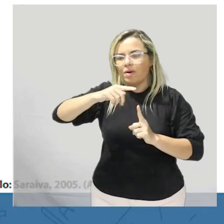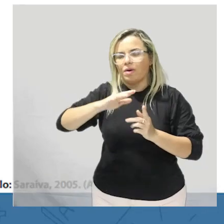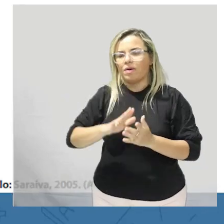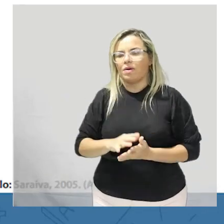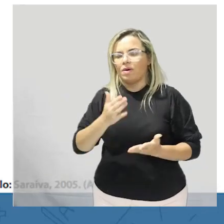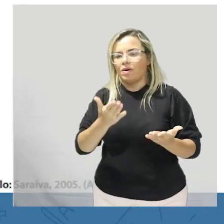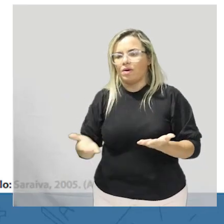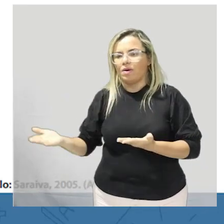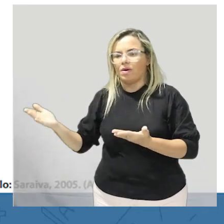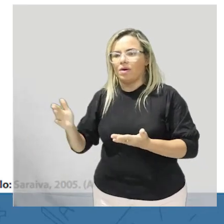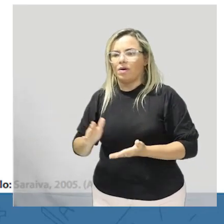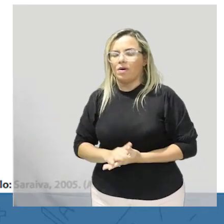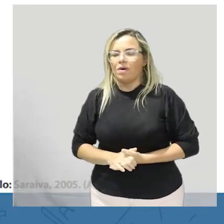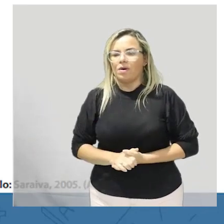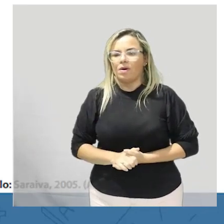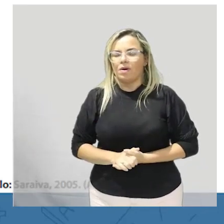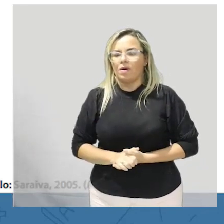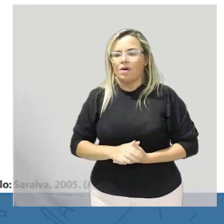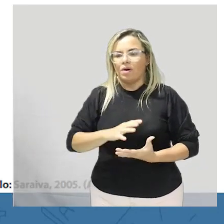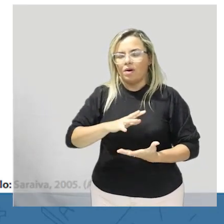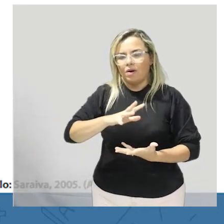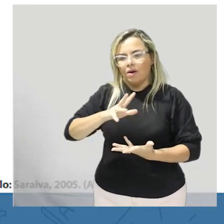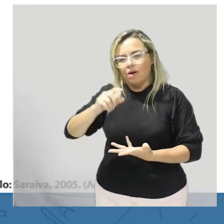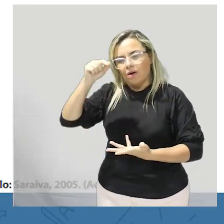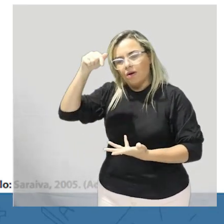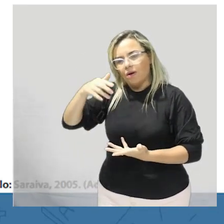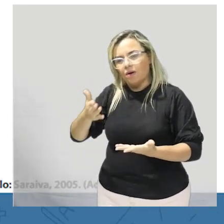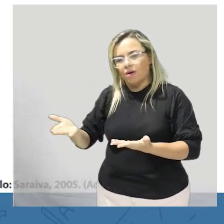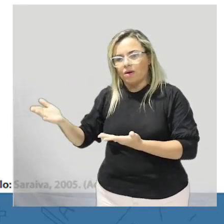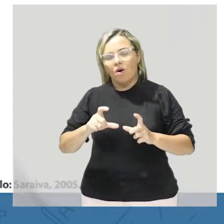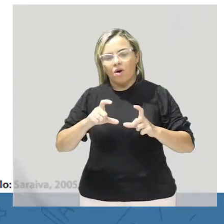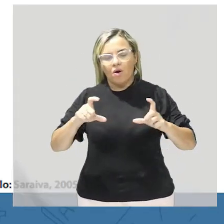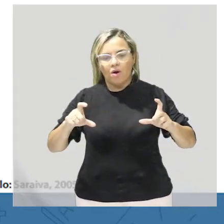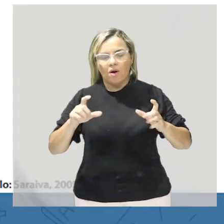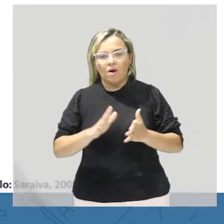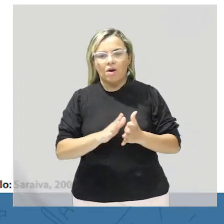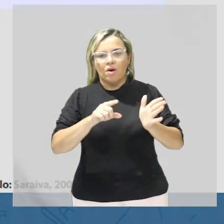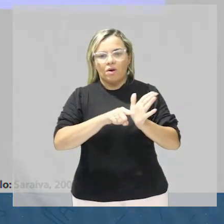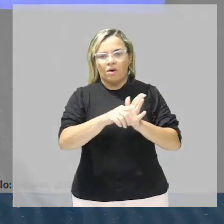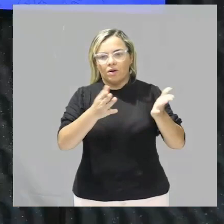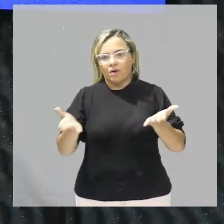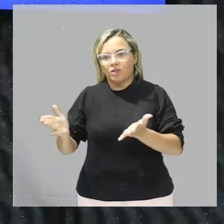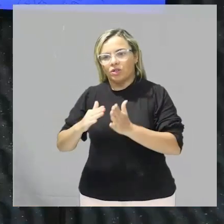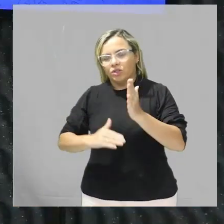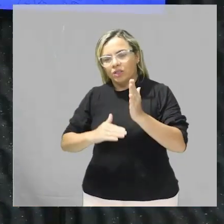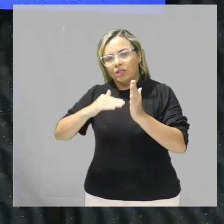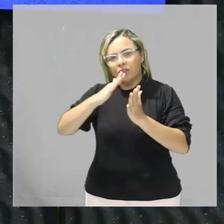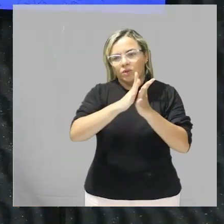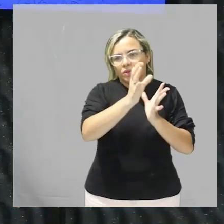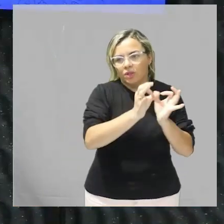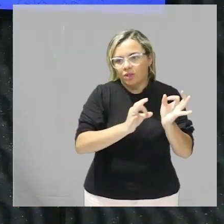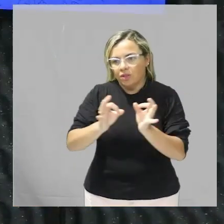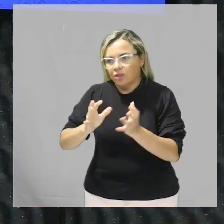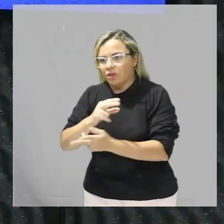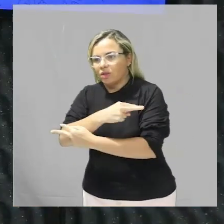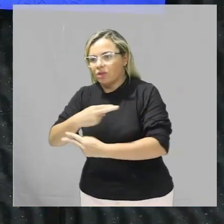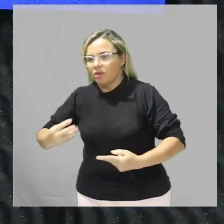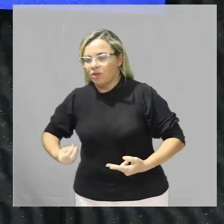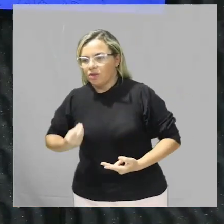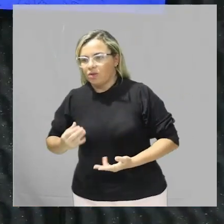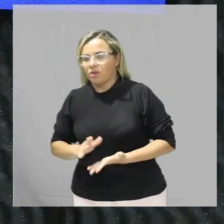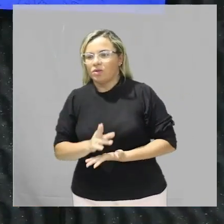ecossistema. E todos os ecossistemas vão formar a biosfera. Quanto aos níveis de organização dos seres